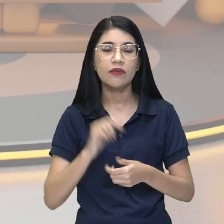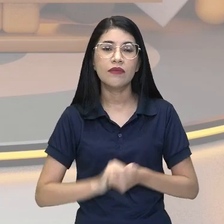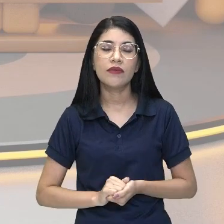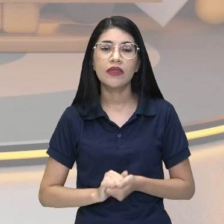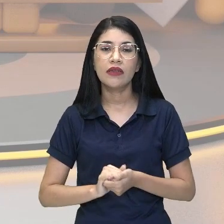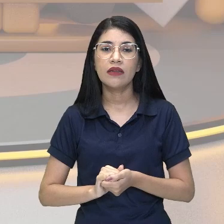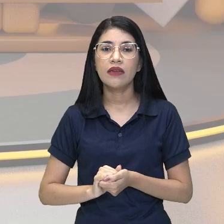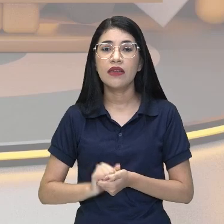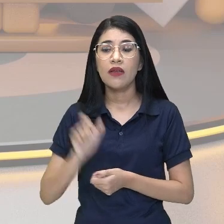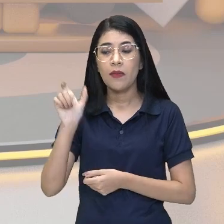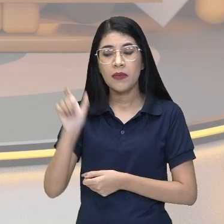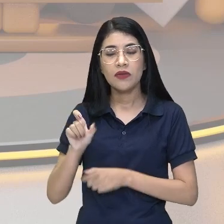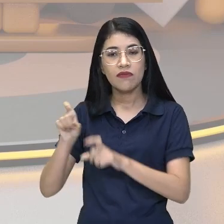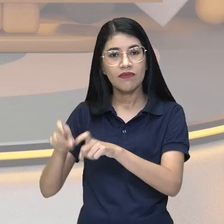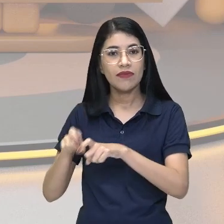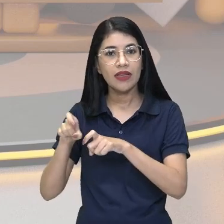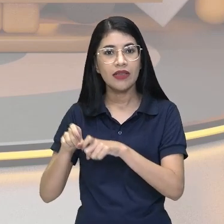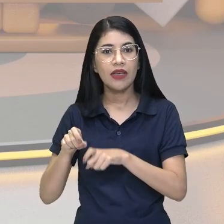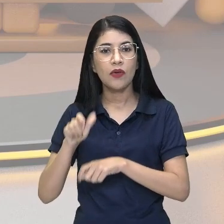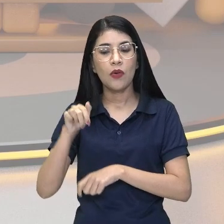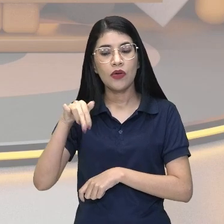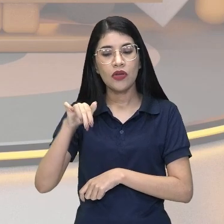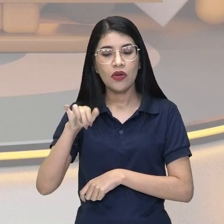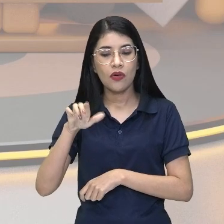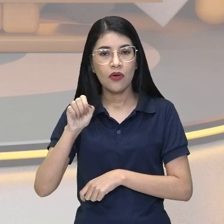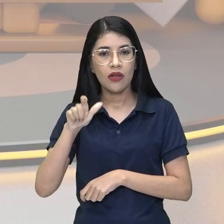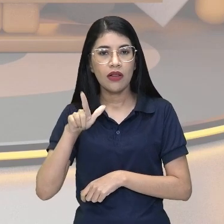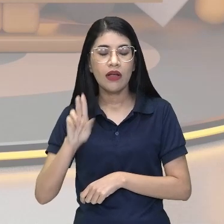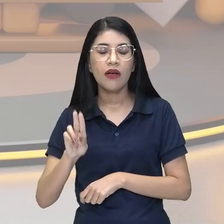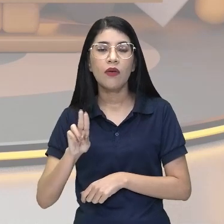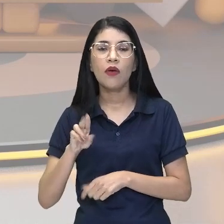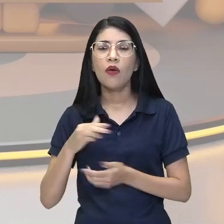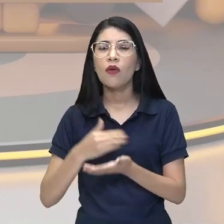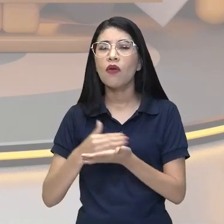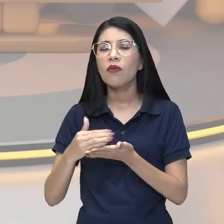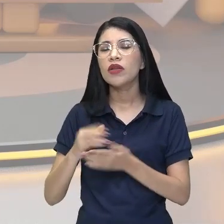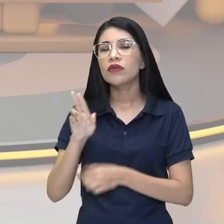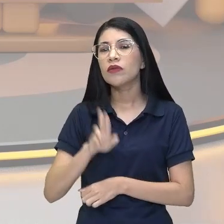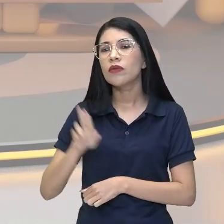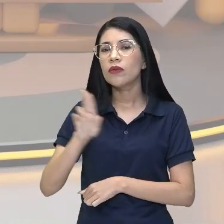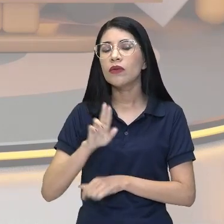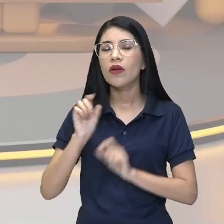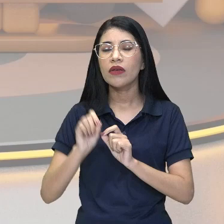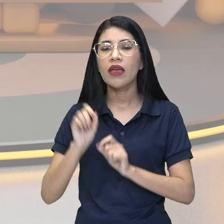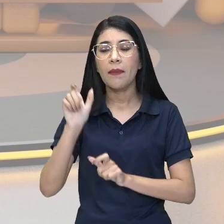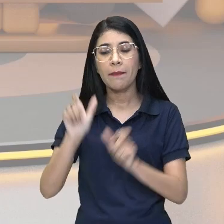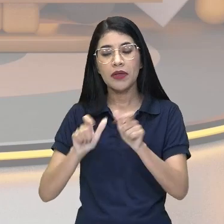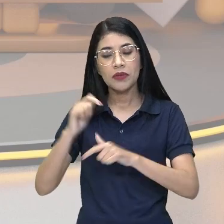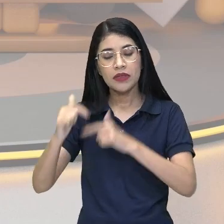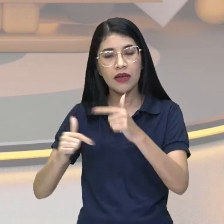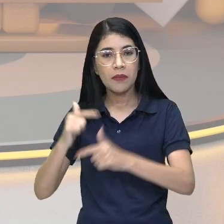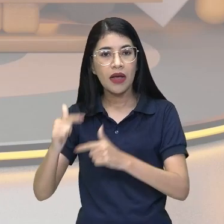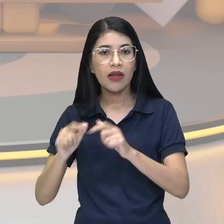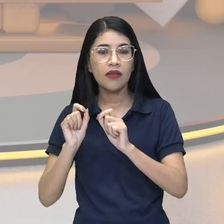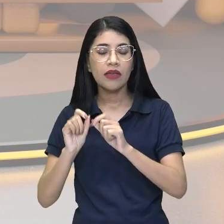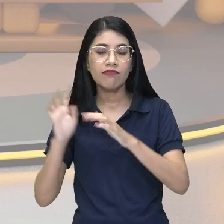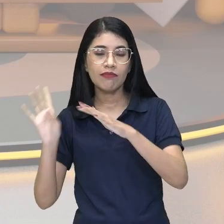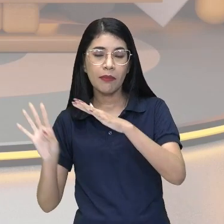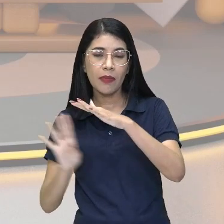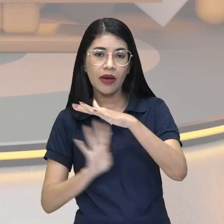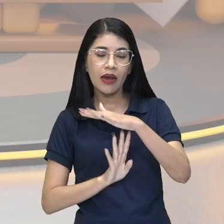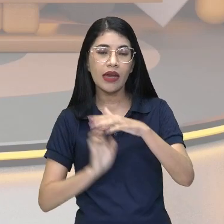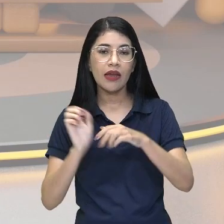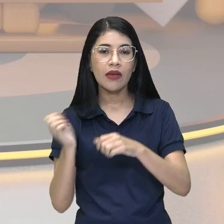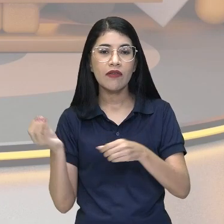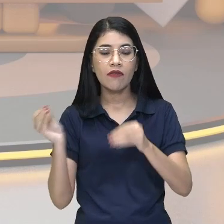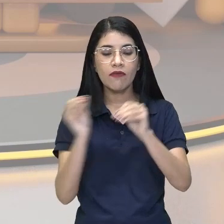de Campos Vergueiros deu início ao uso de mão de obra assalariada de imigrantes europeus.